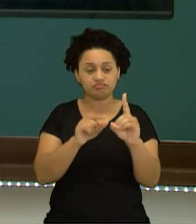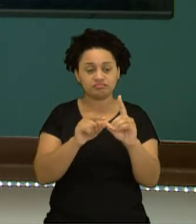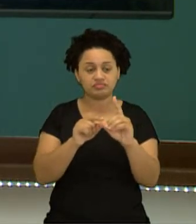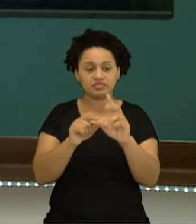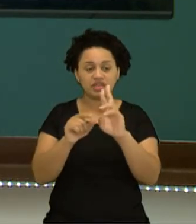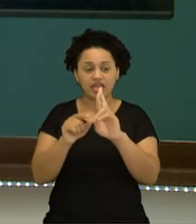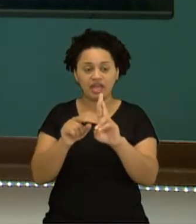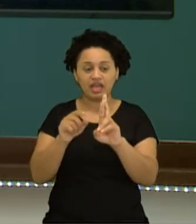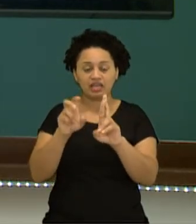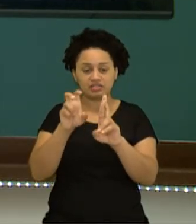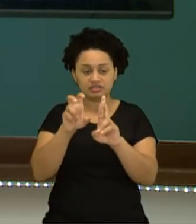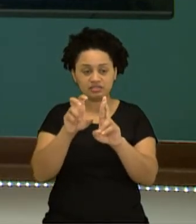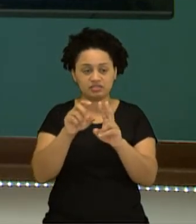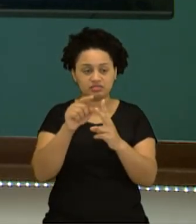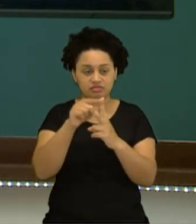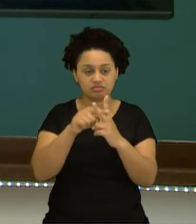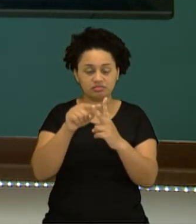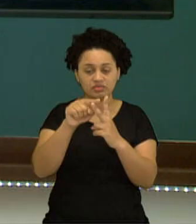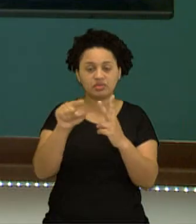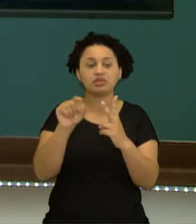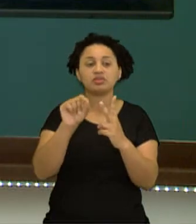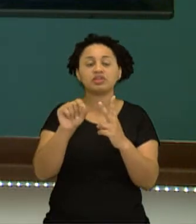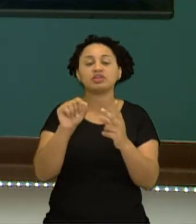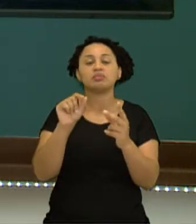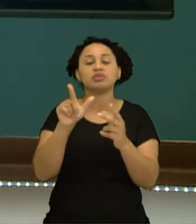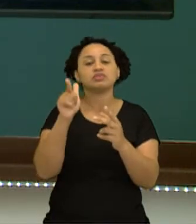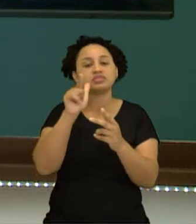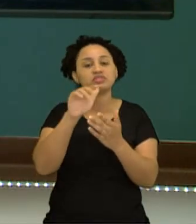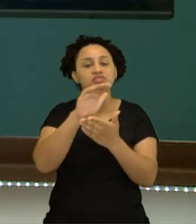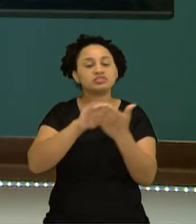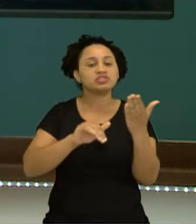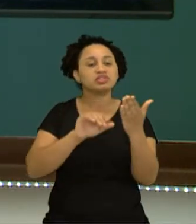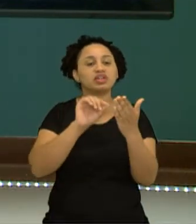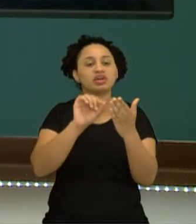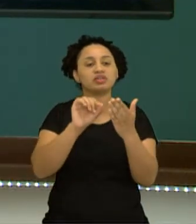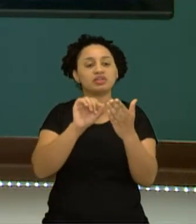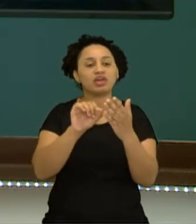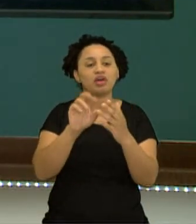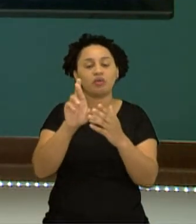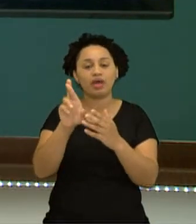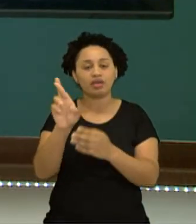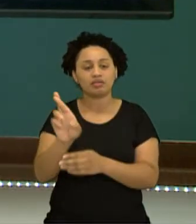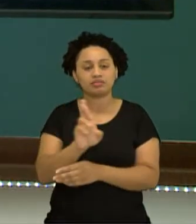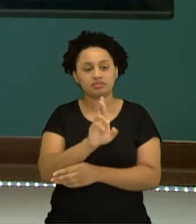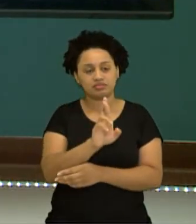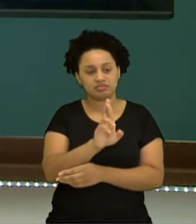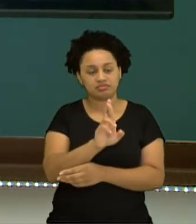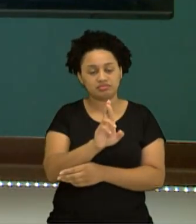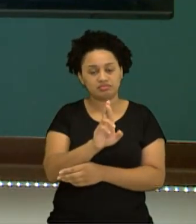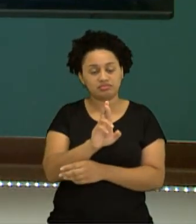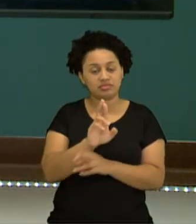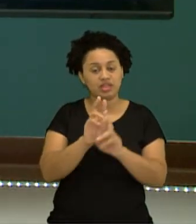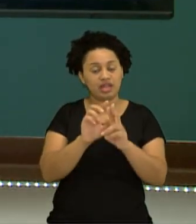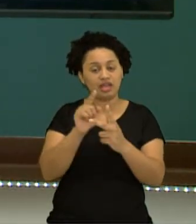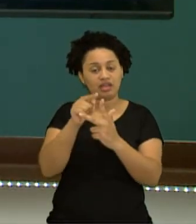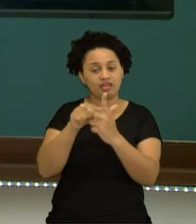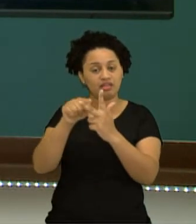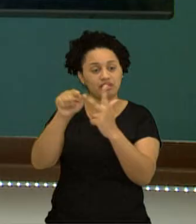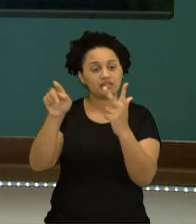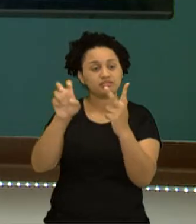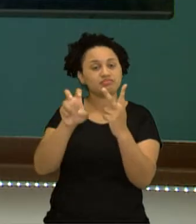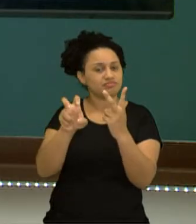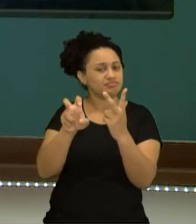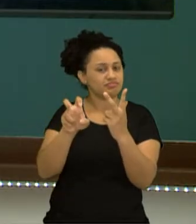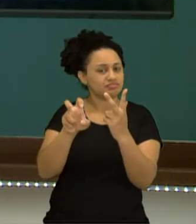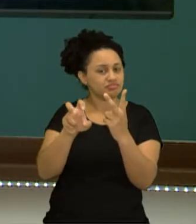raiz quadrada de 5r ao quadrado, o que eu posso tirar para fora? O r. Ficou r raiz de 5. Vai